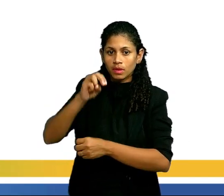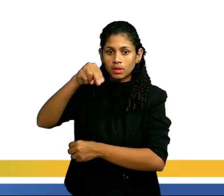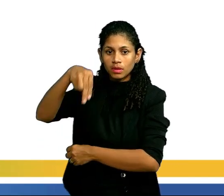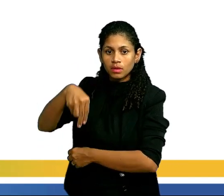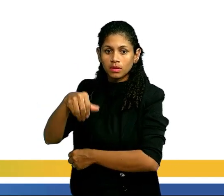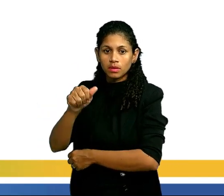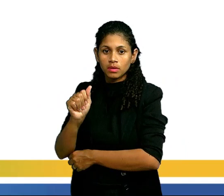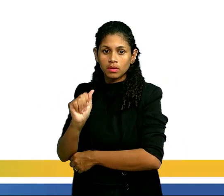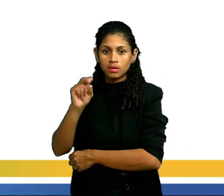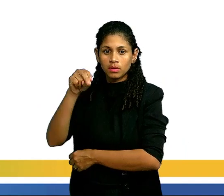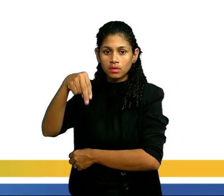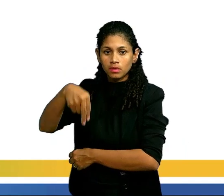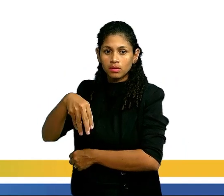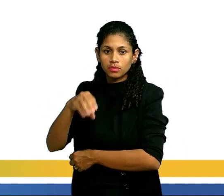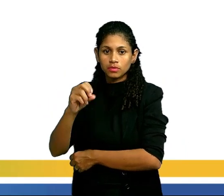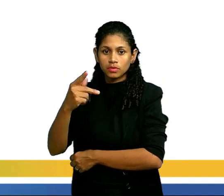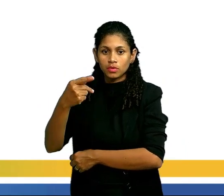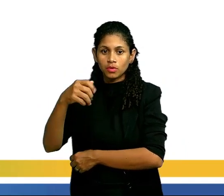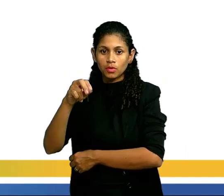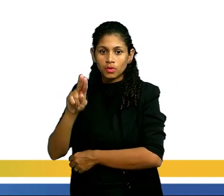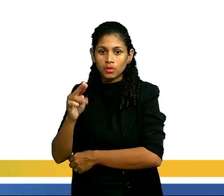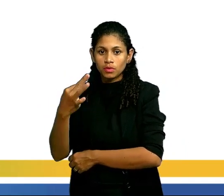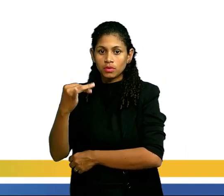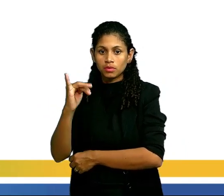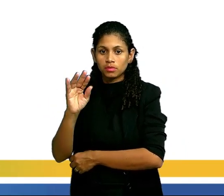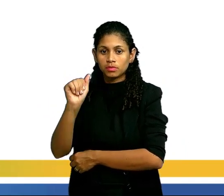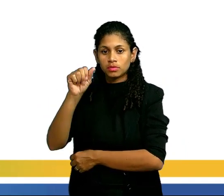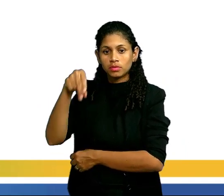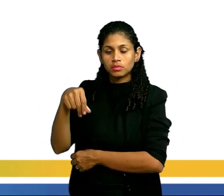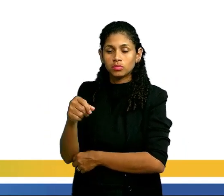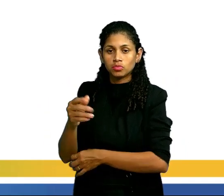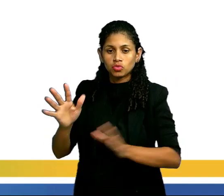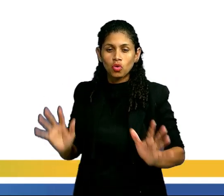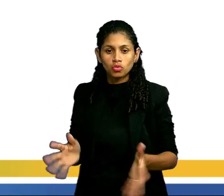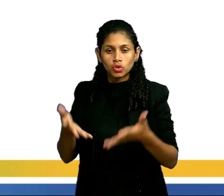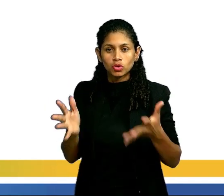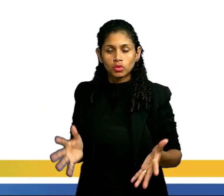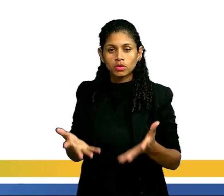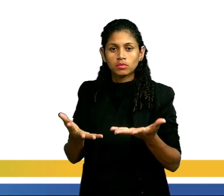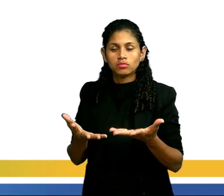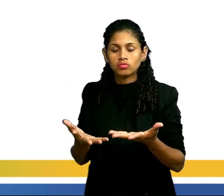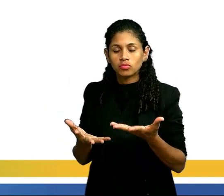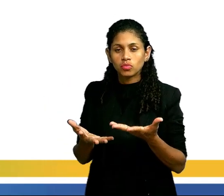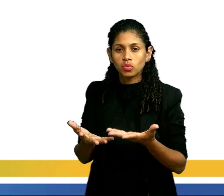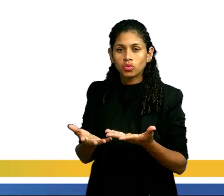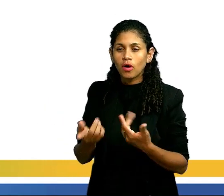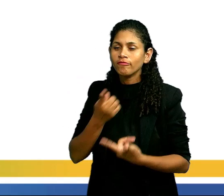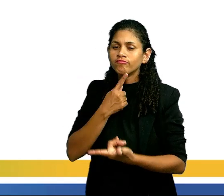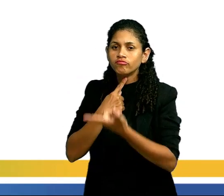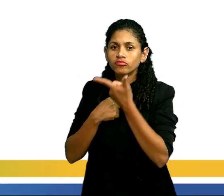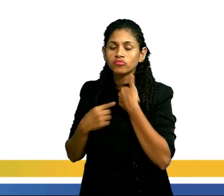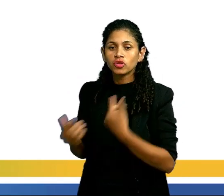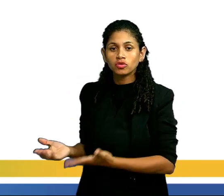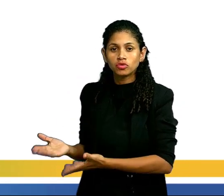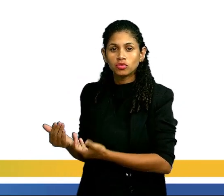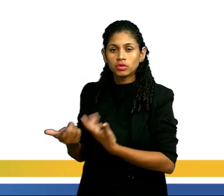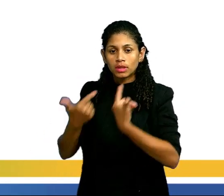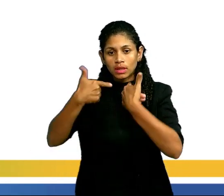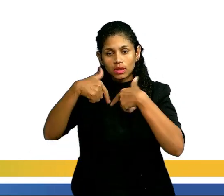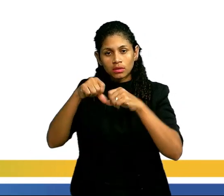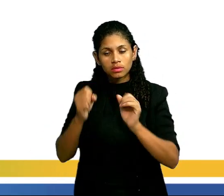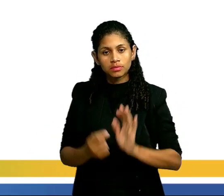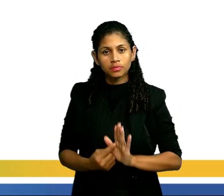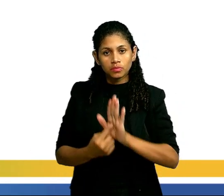lembram figuras humanas e foram criados para estimular o interesse de jovens na compreensão da linguagem expressa em